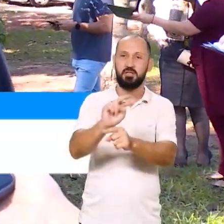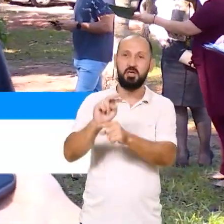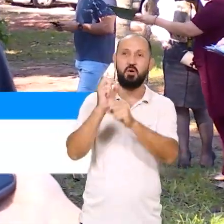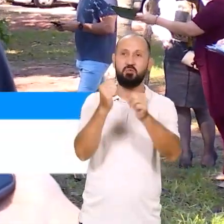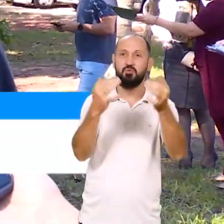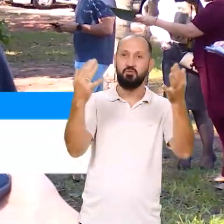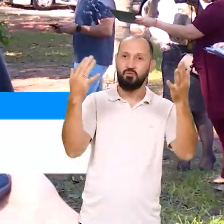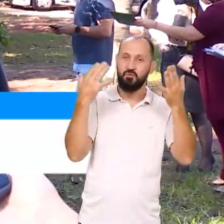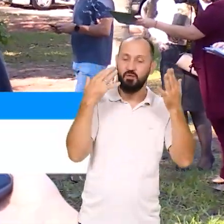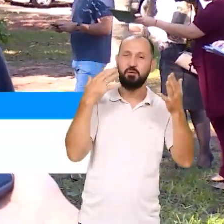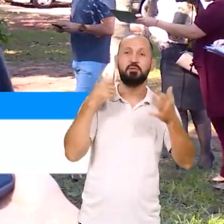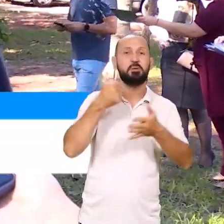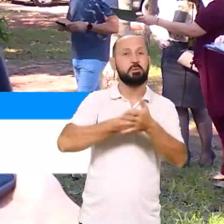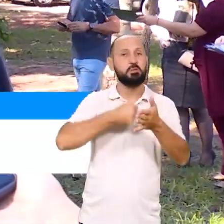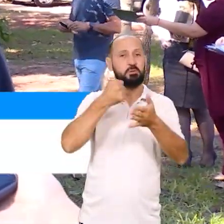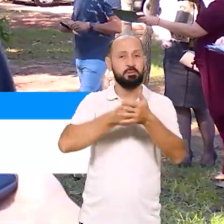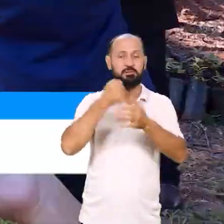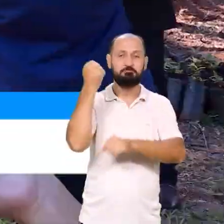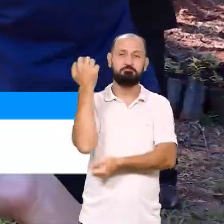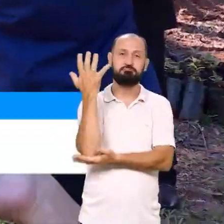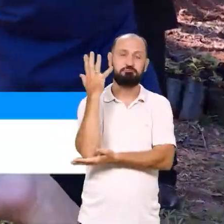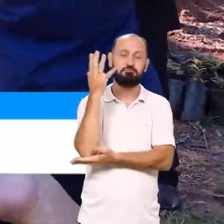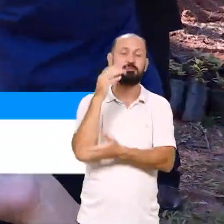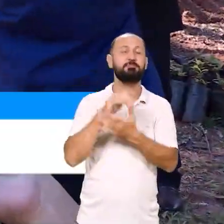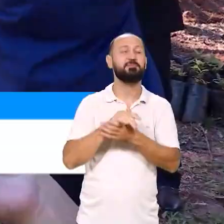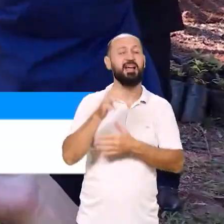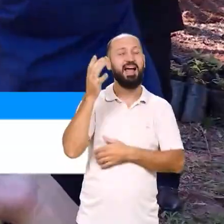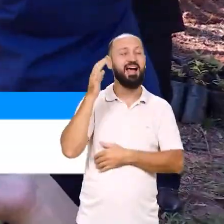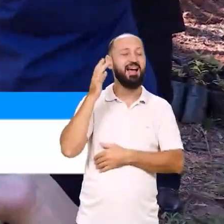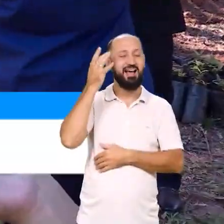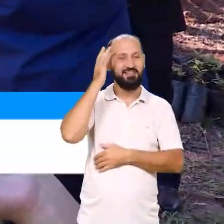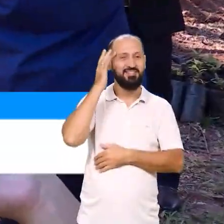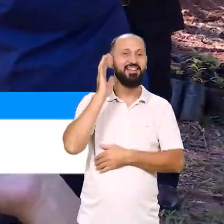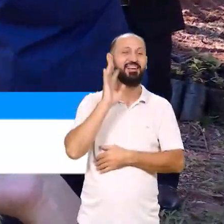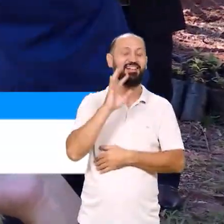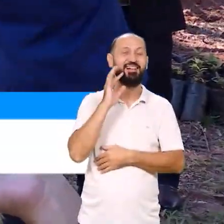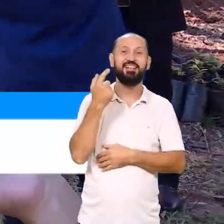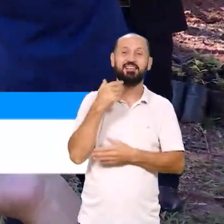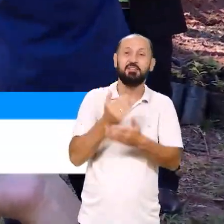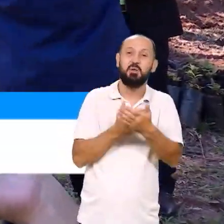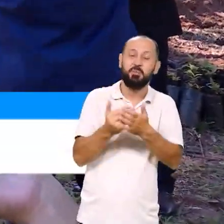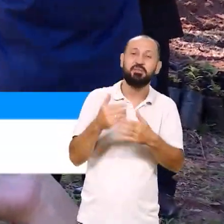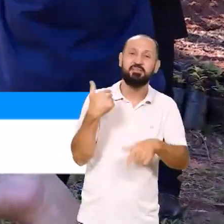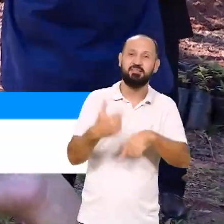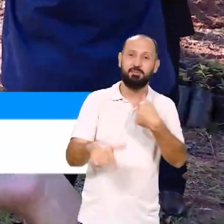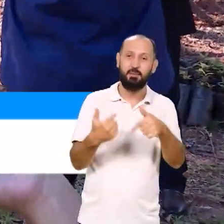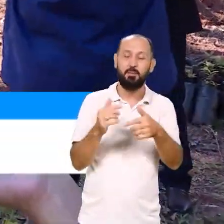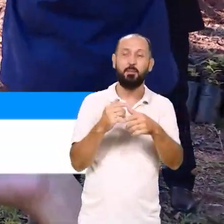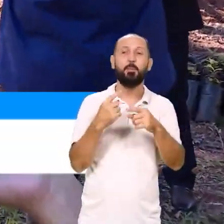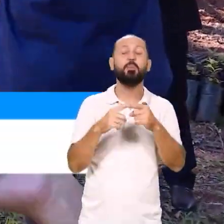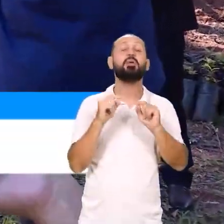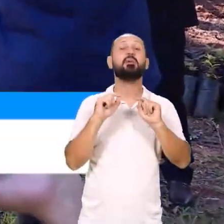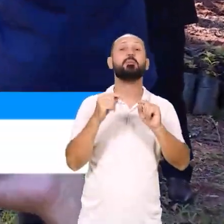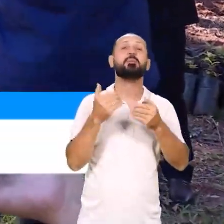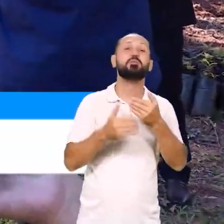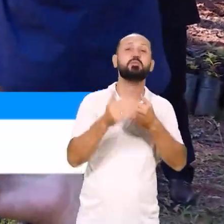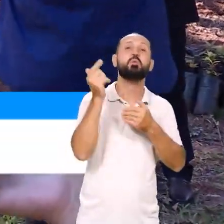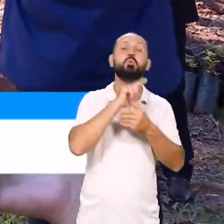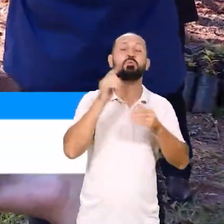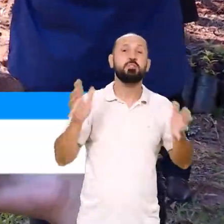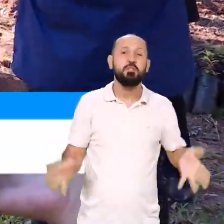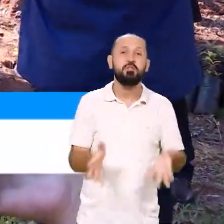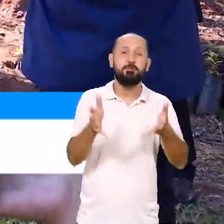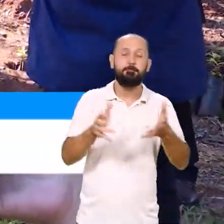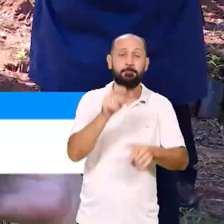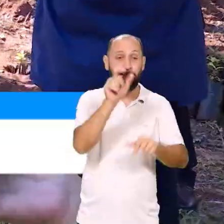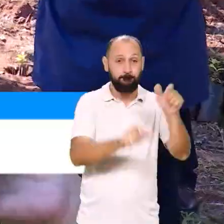das florestas e os defensores do meio ambiente. Eu acho muito legal essa iniciativa, exatamente para que a gente possa